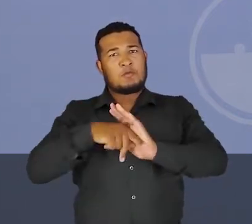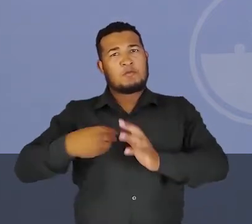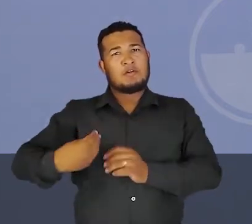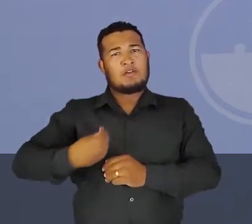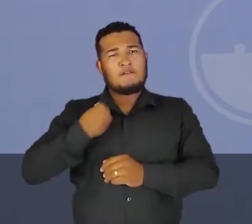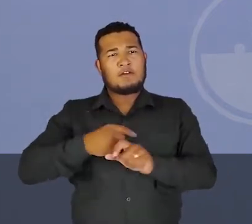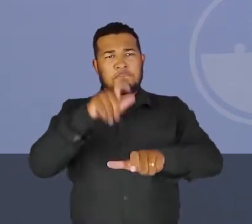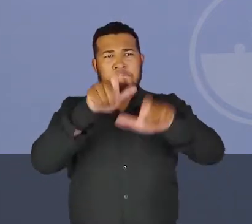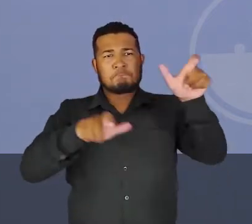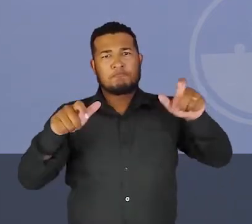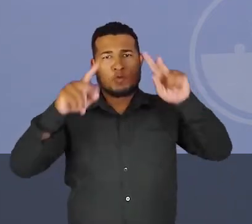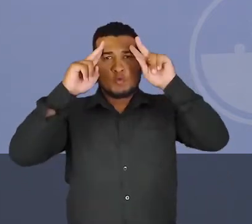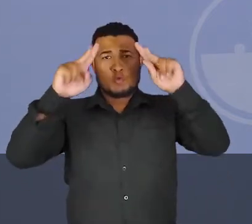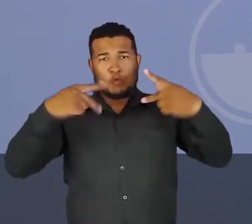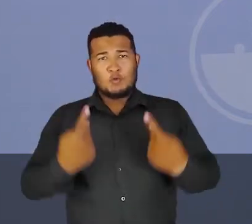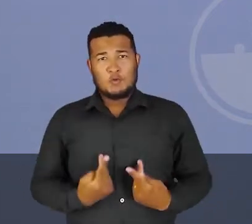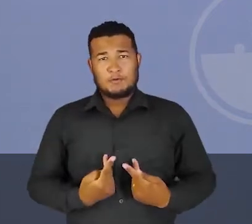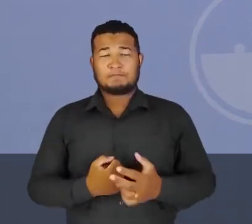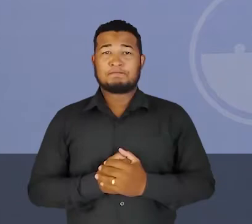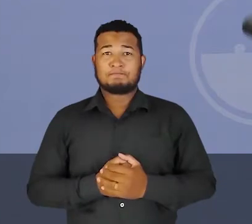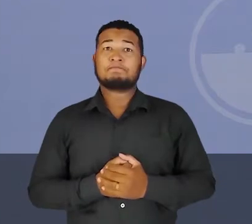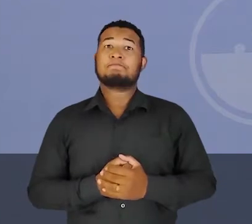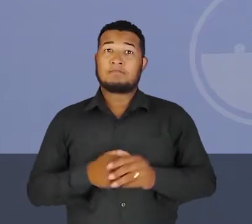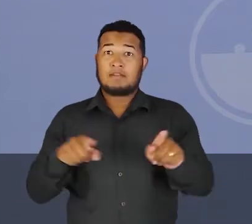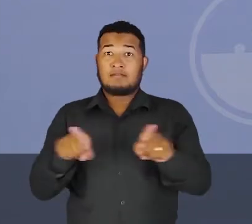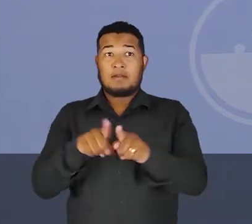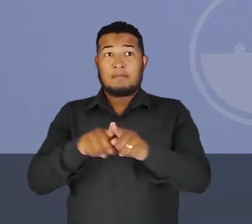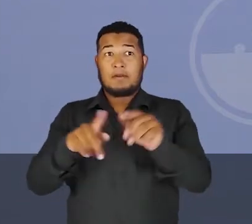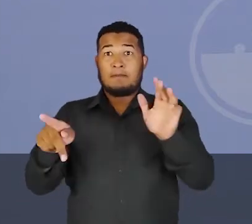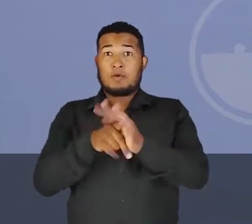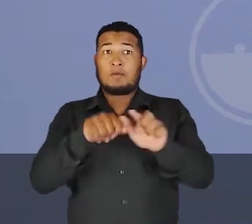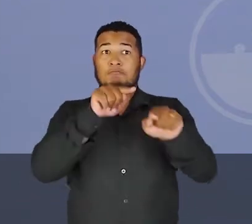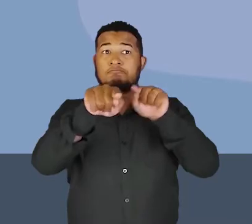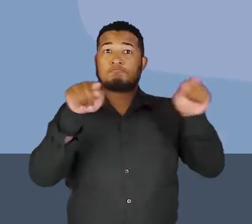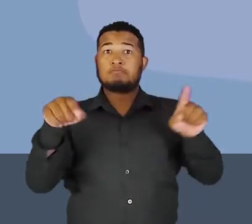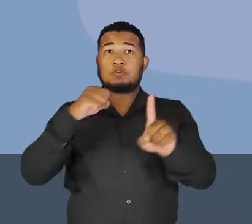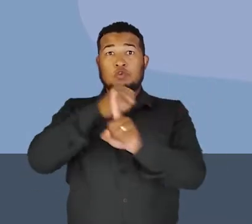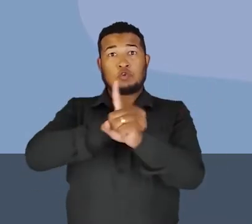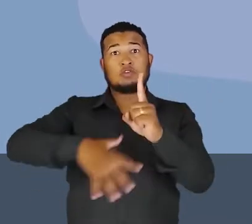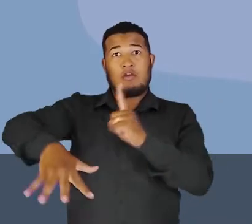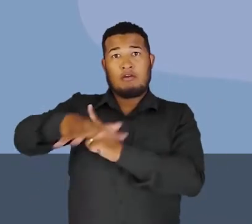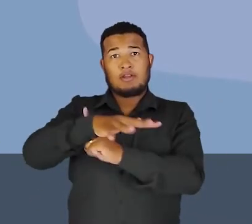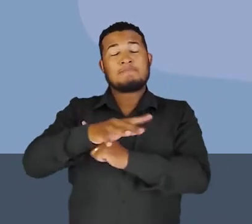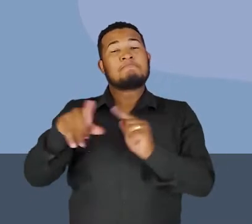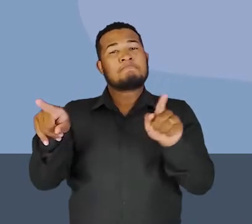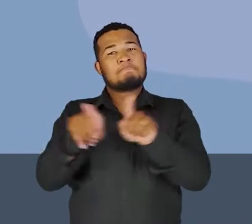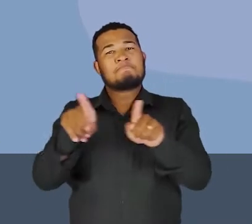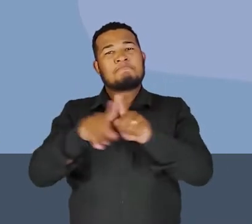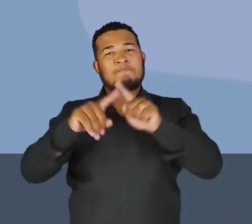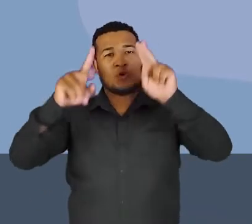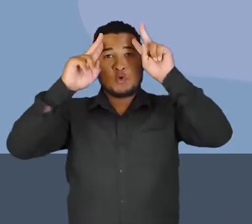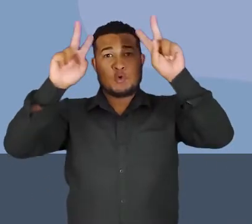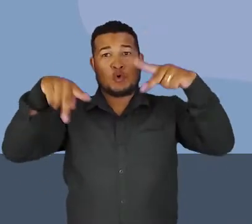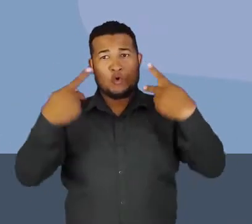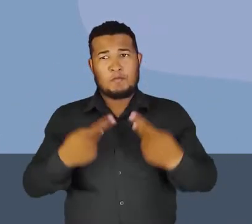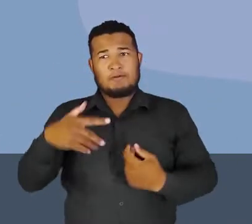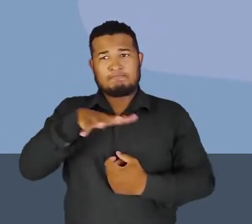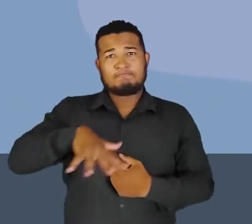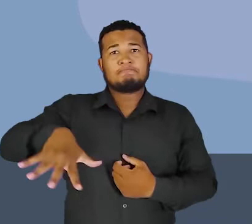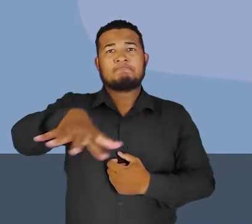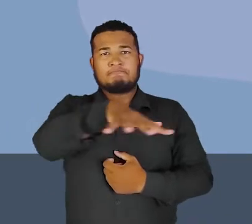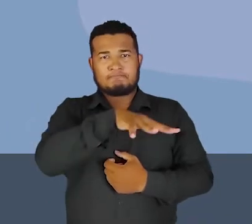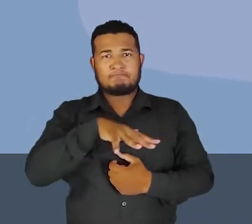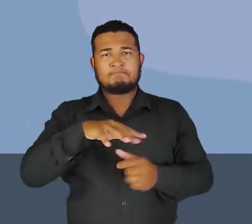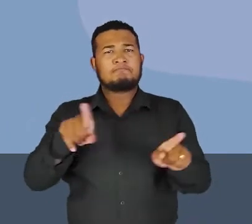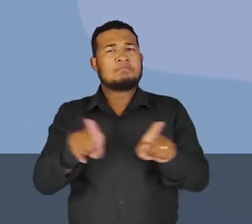humano, e das nossas sociedades e da humanidade. O tema, a importância da arte e das manifestações